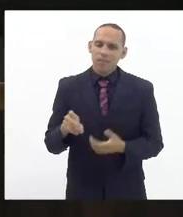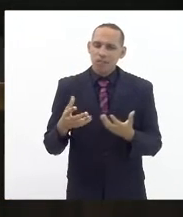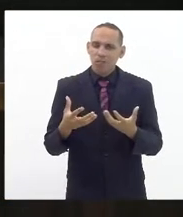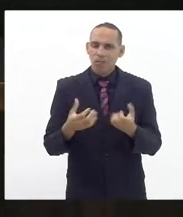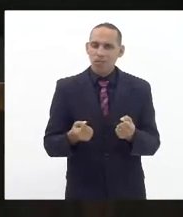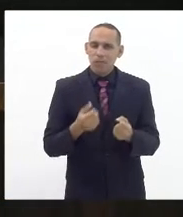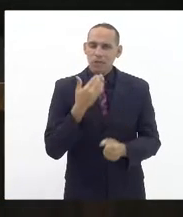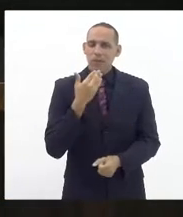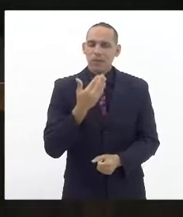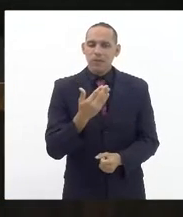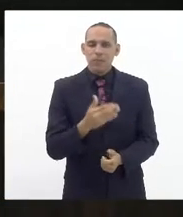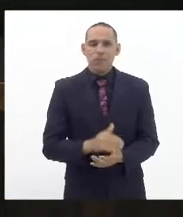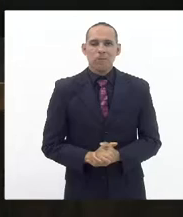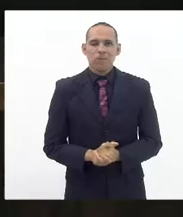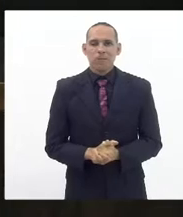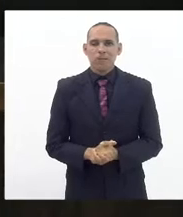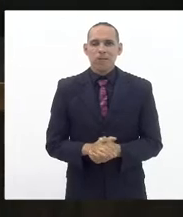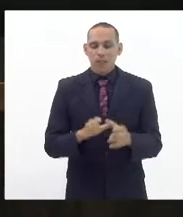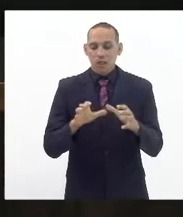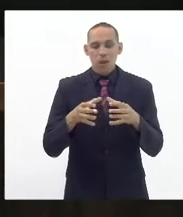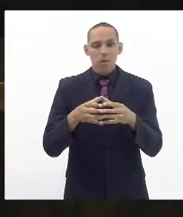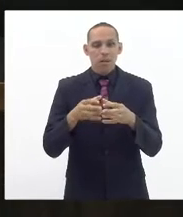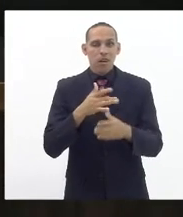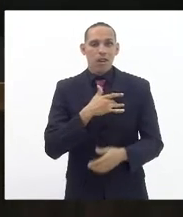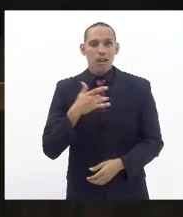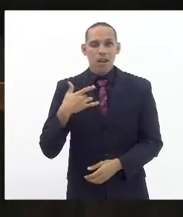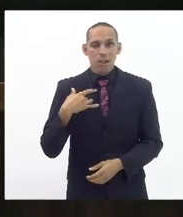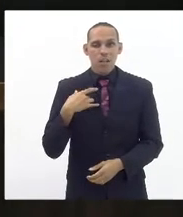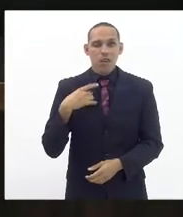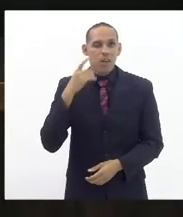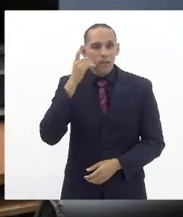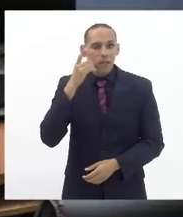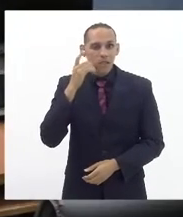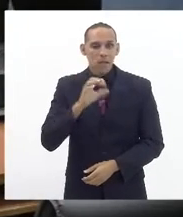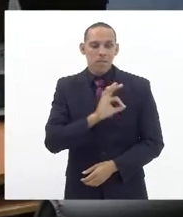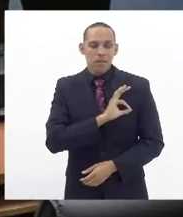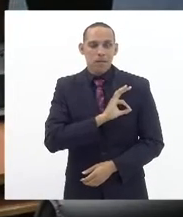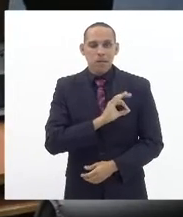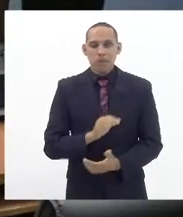Vossa Excelência. Pela Comissão de Saúde, deputada Marta Rocha.